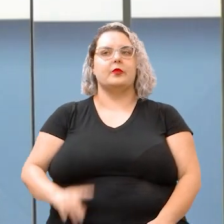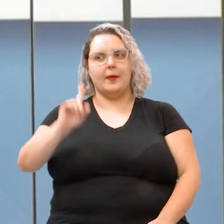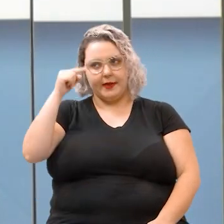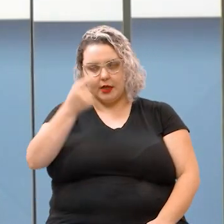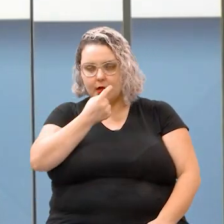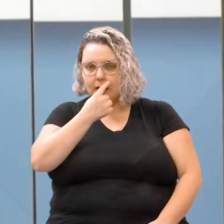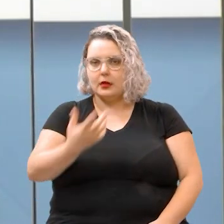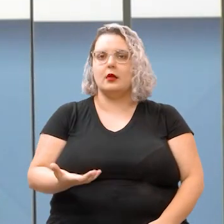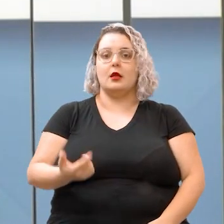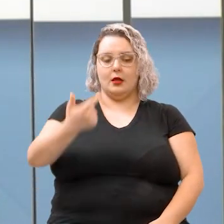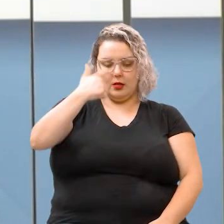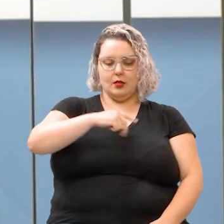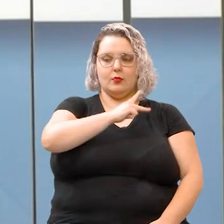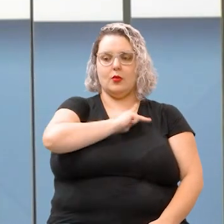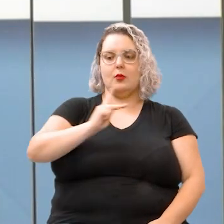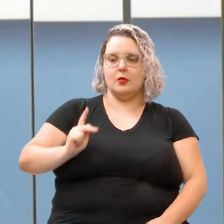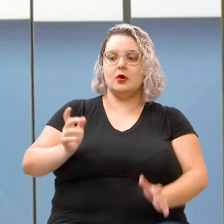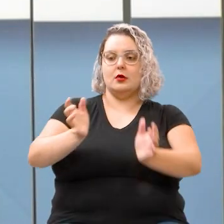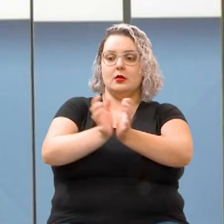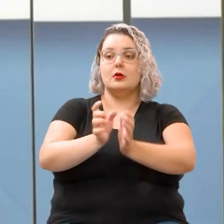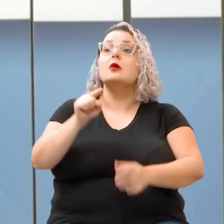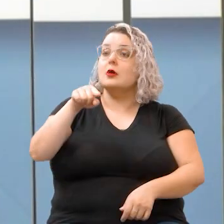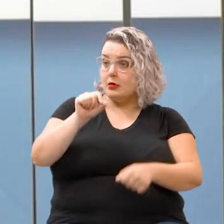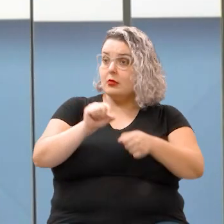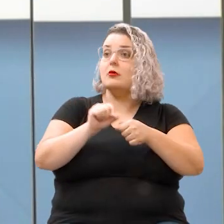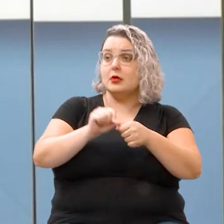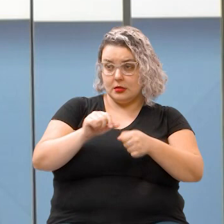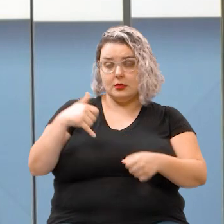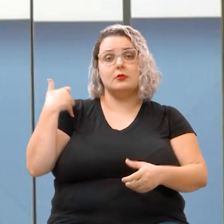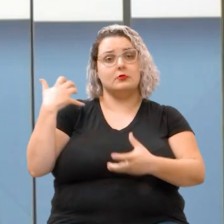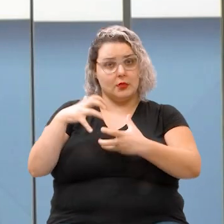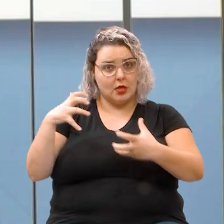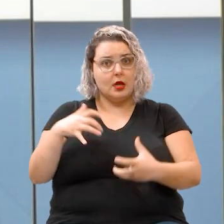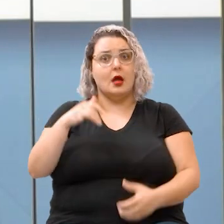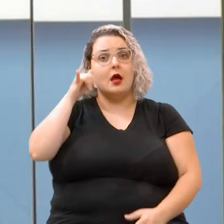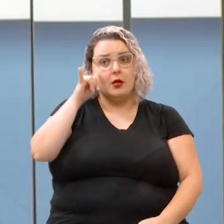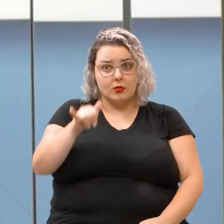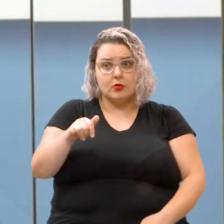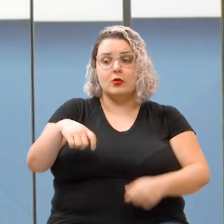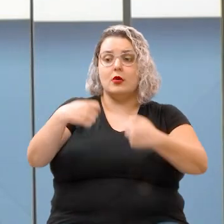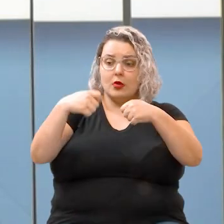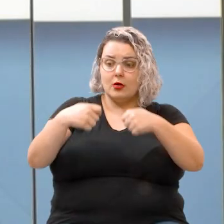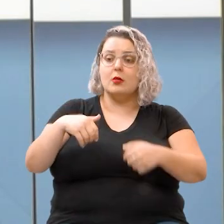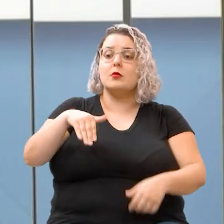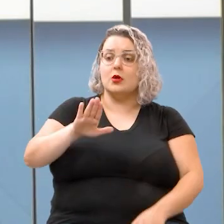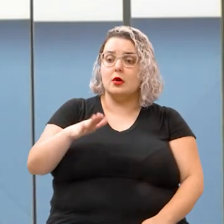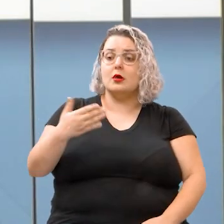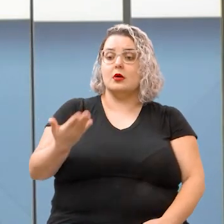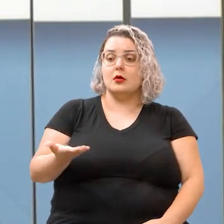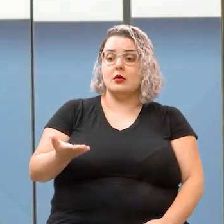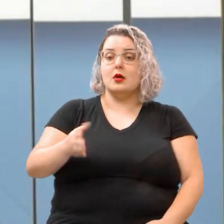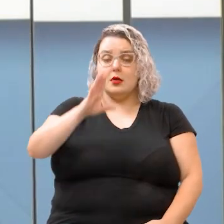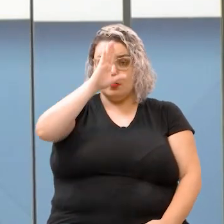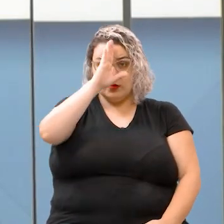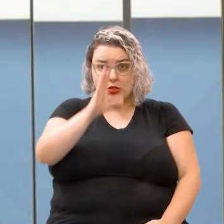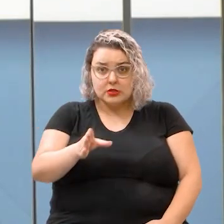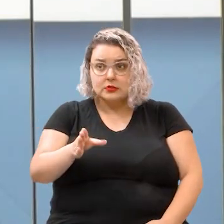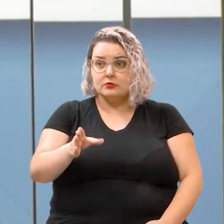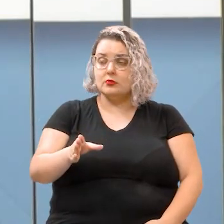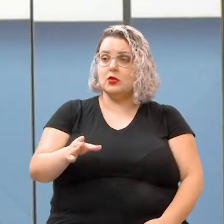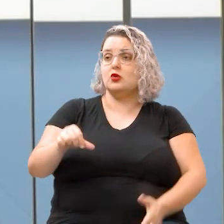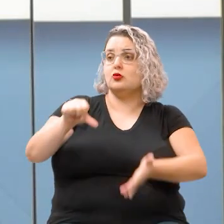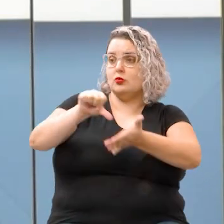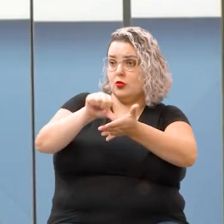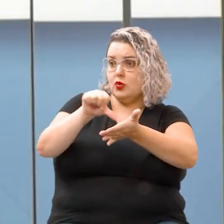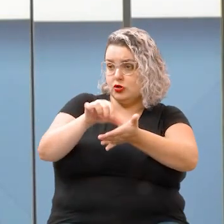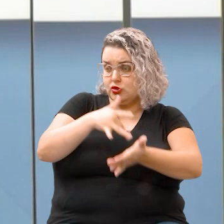Idoso, eu vou fazer isso para os idosos, prevenção, que eles precisam mais, principalmente no posto de saúde,